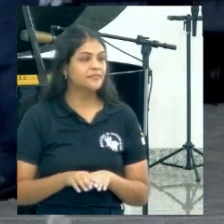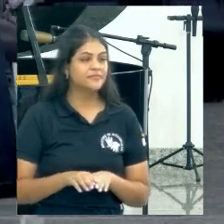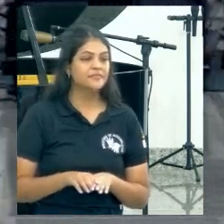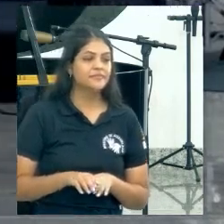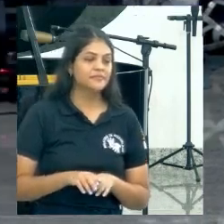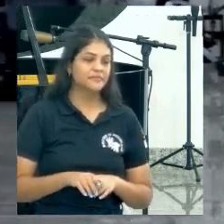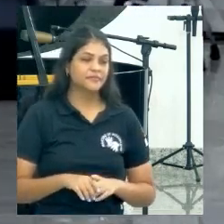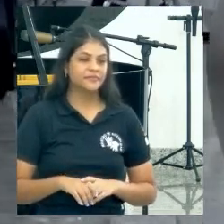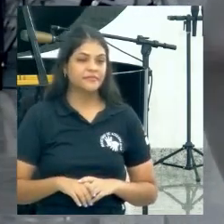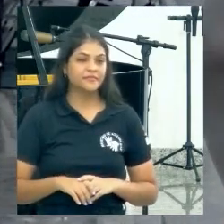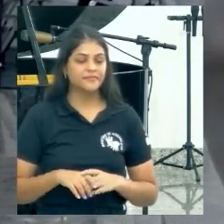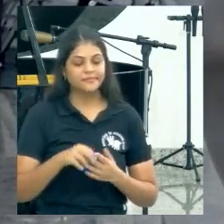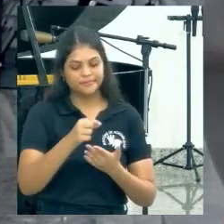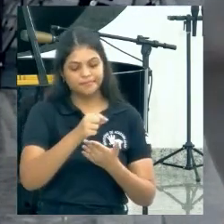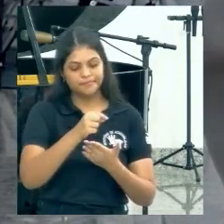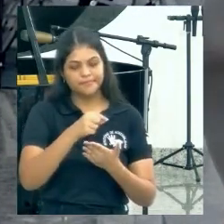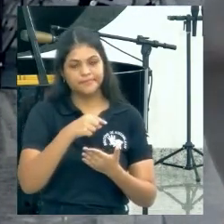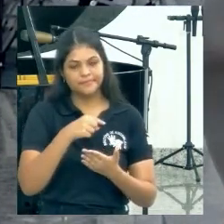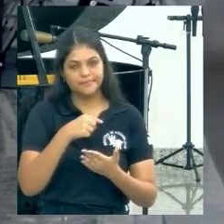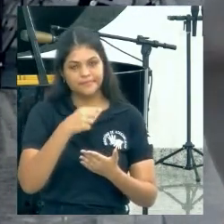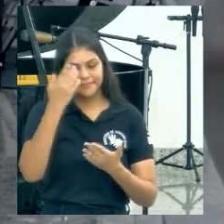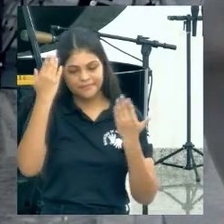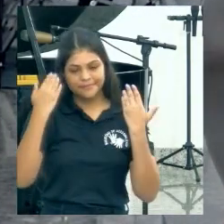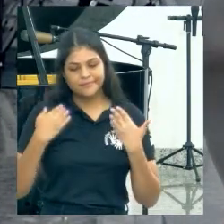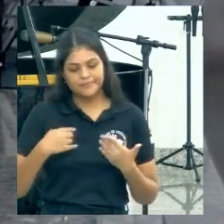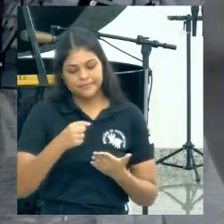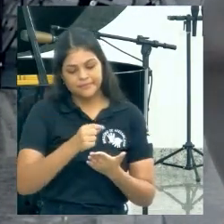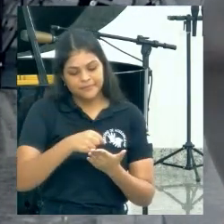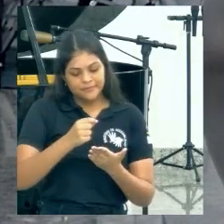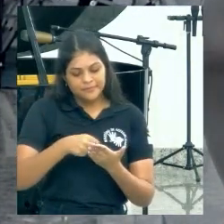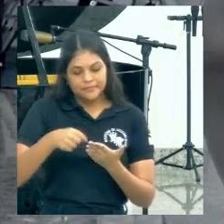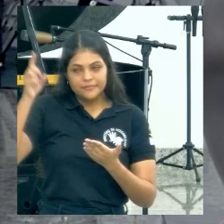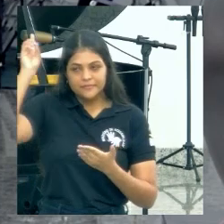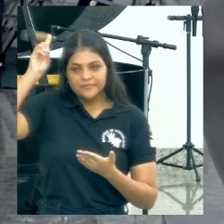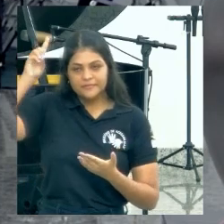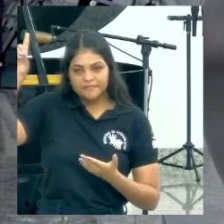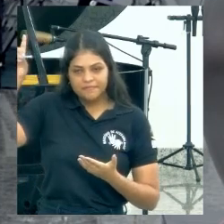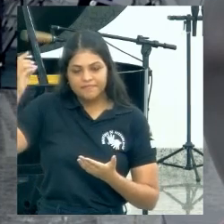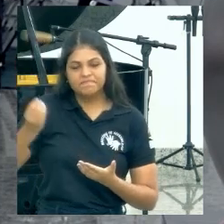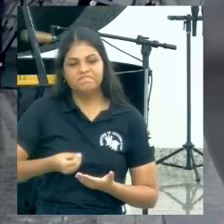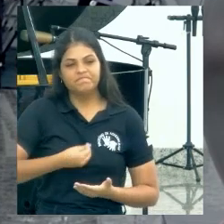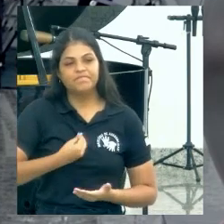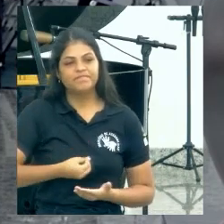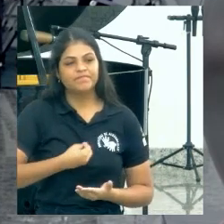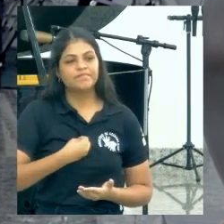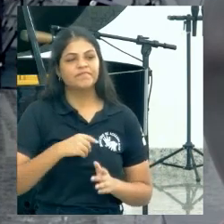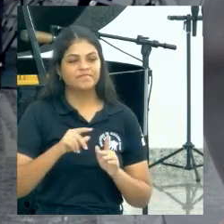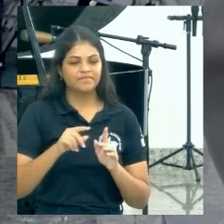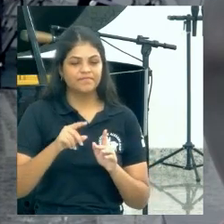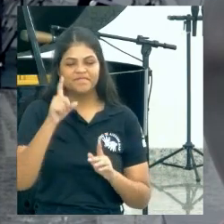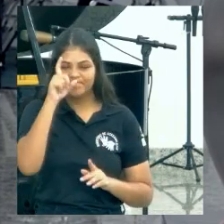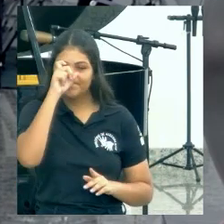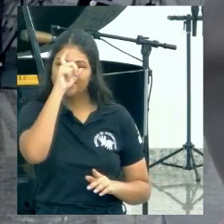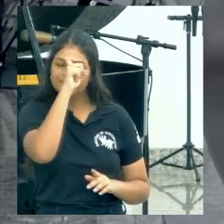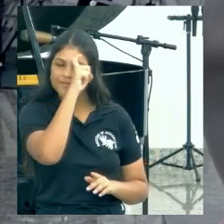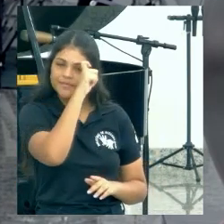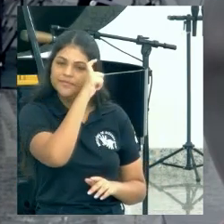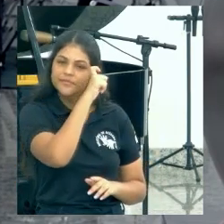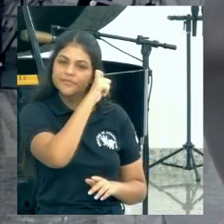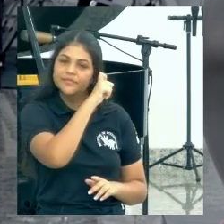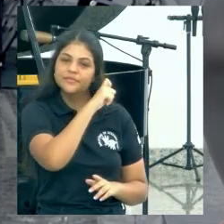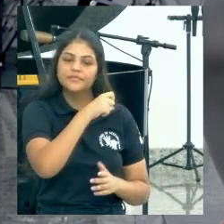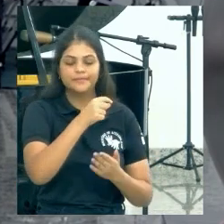Ser carta viva de Deus quando a situação é muito difícil, ser